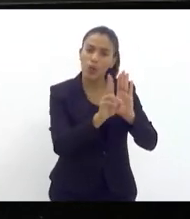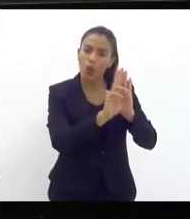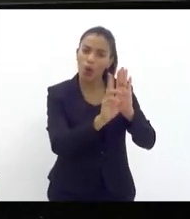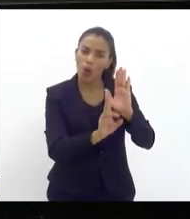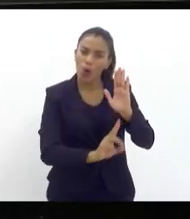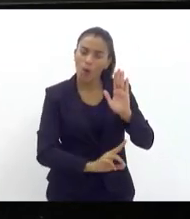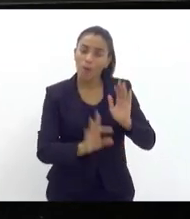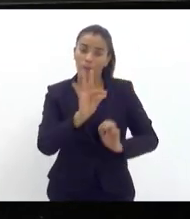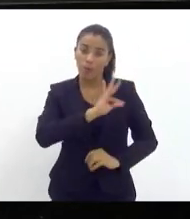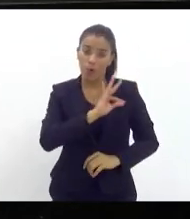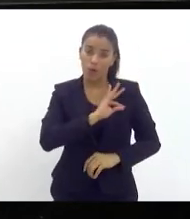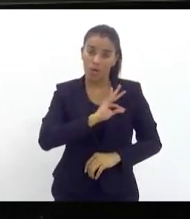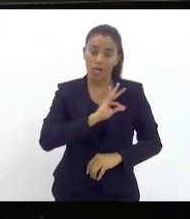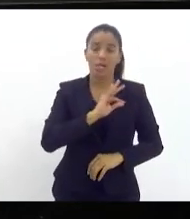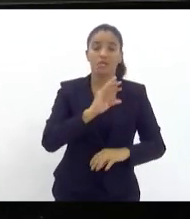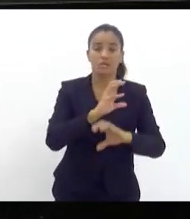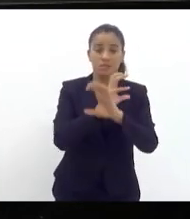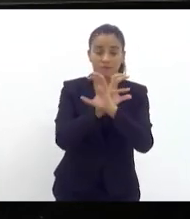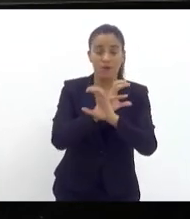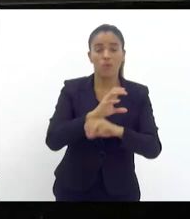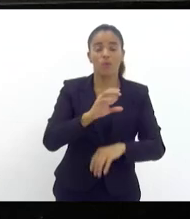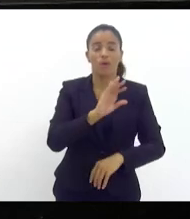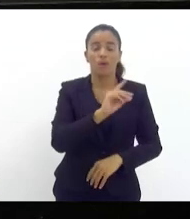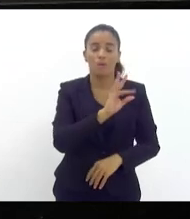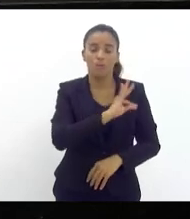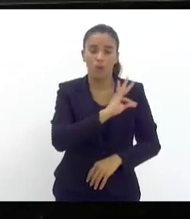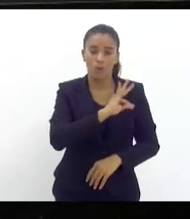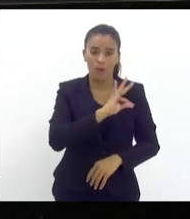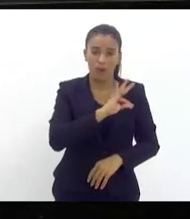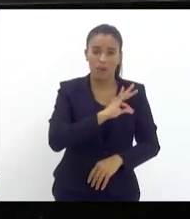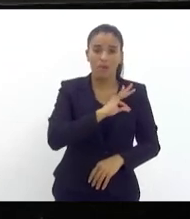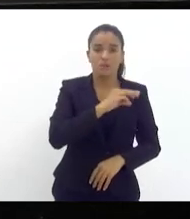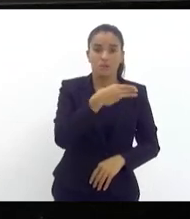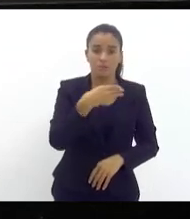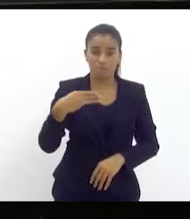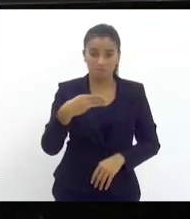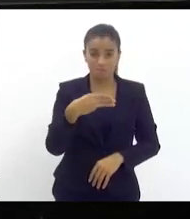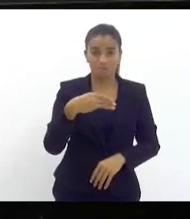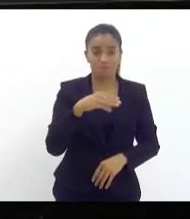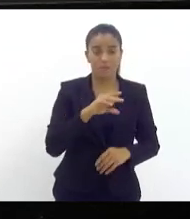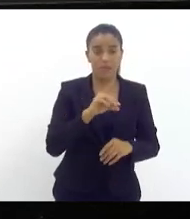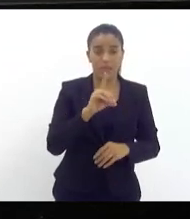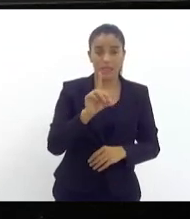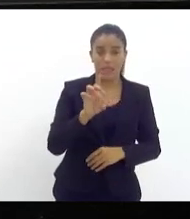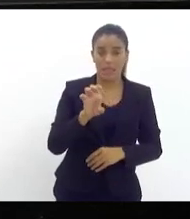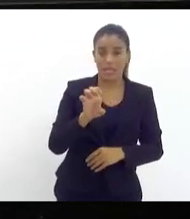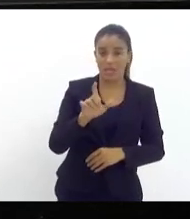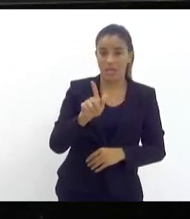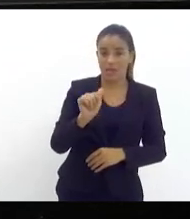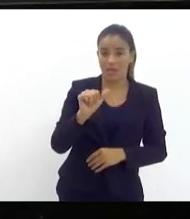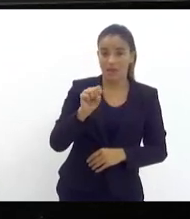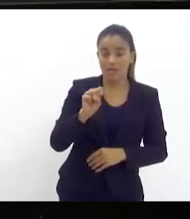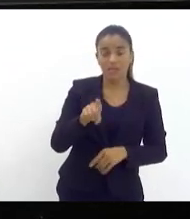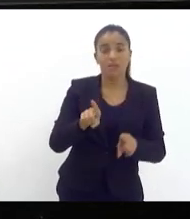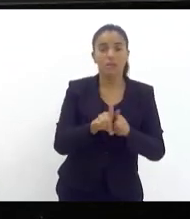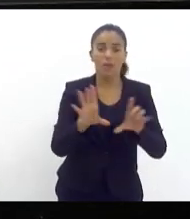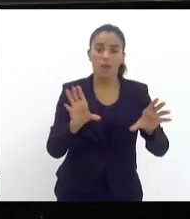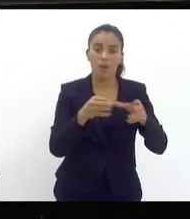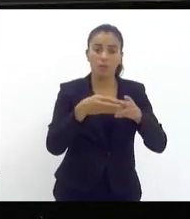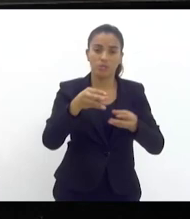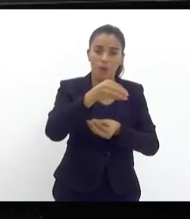Civil SEAP Corpo de Bombeiros e os de gases junto a comissão mista